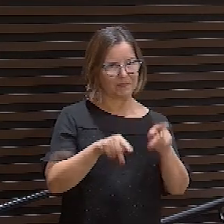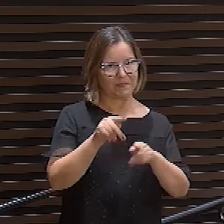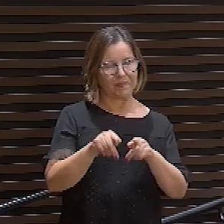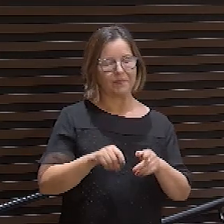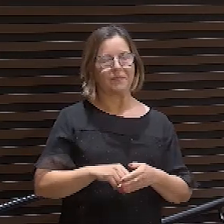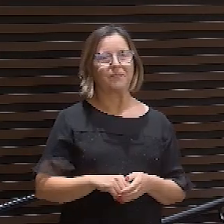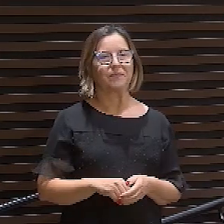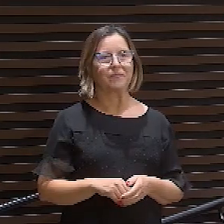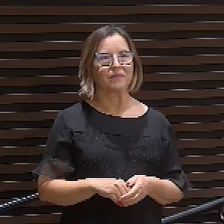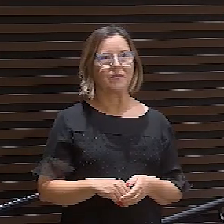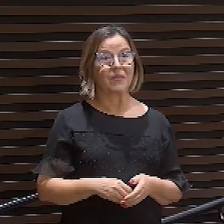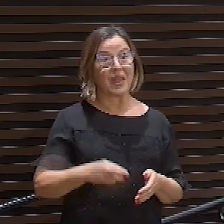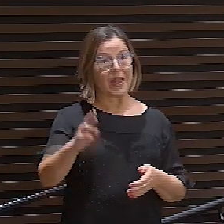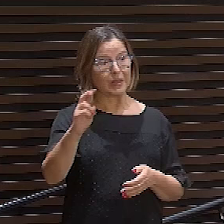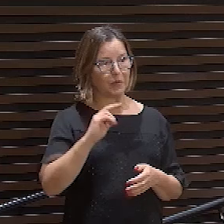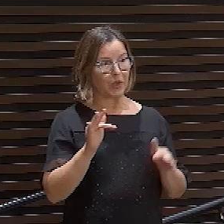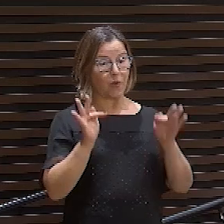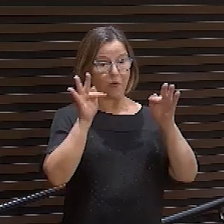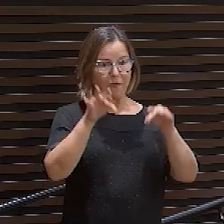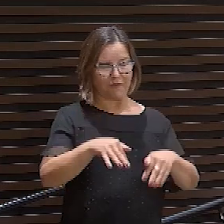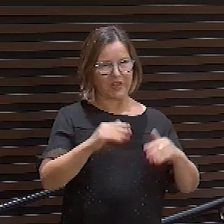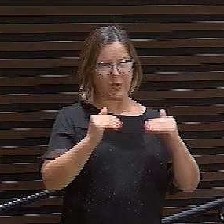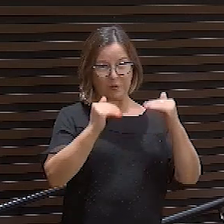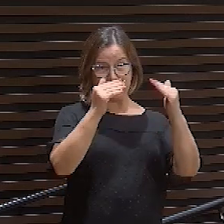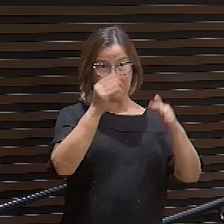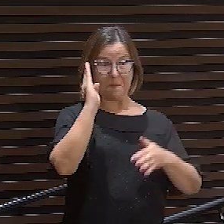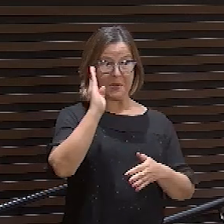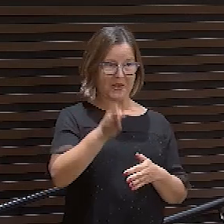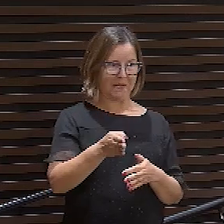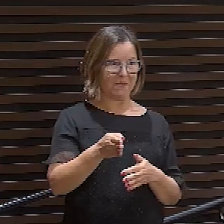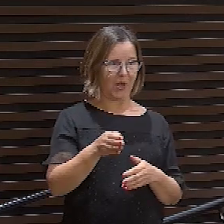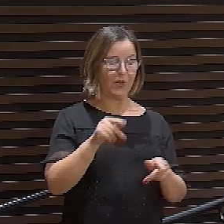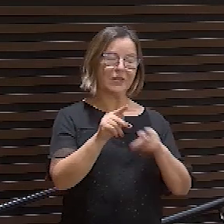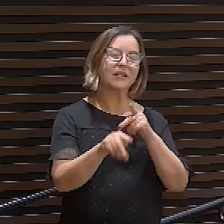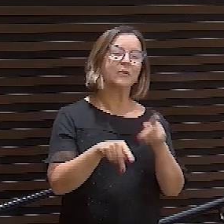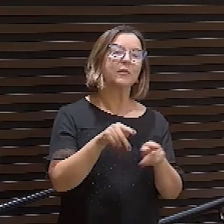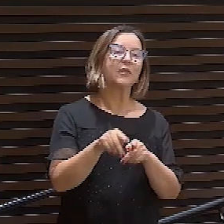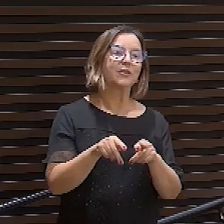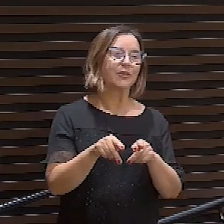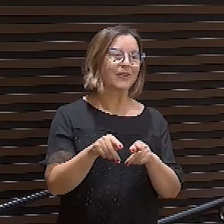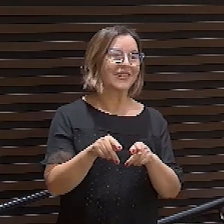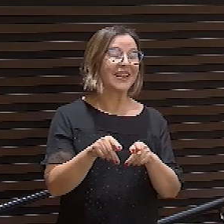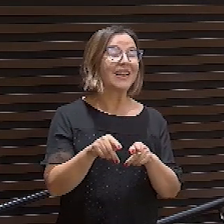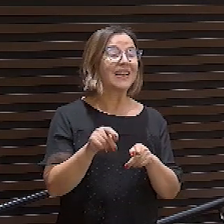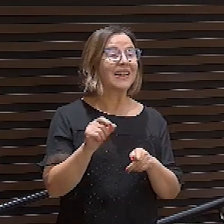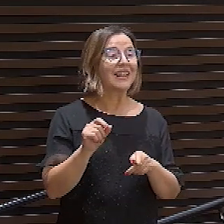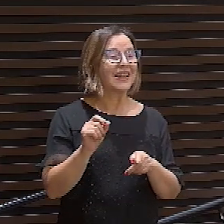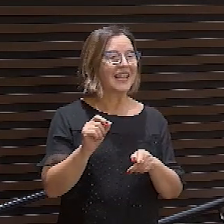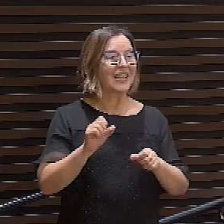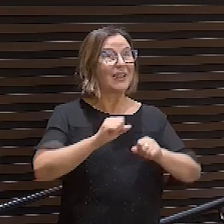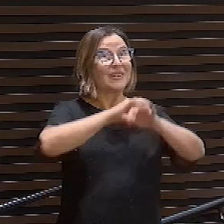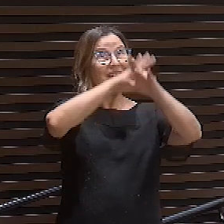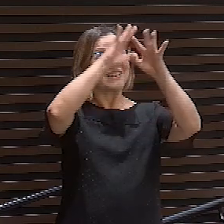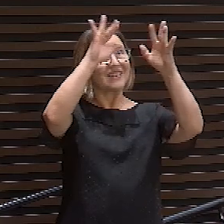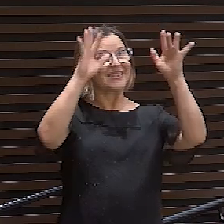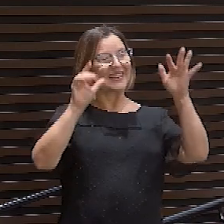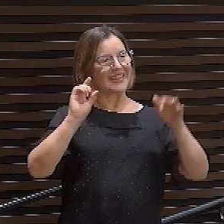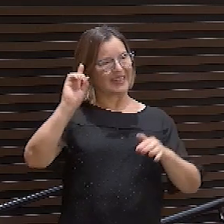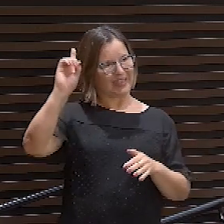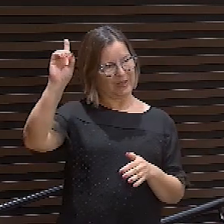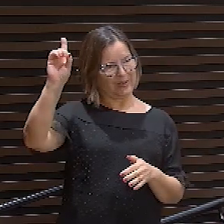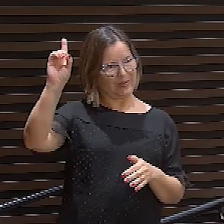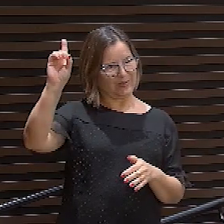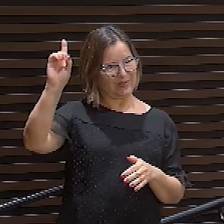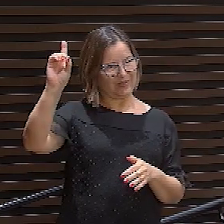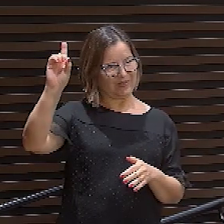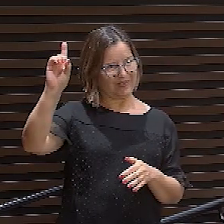a resposta é que o fim supremo e principal do homem é glorificar a Deus e